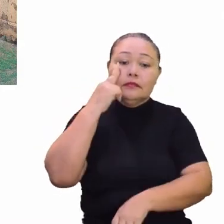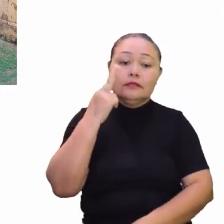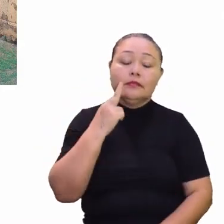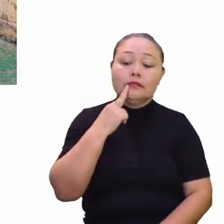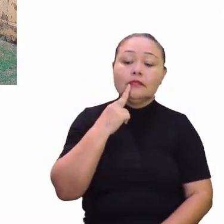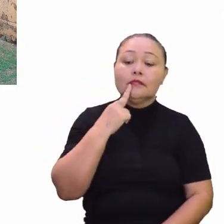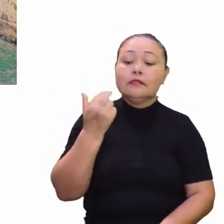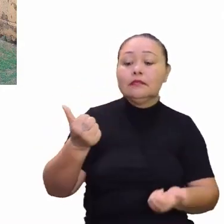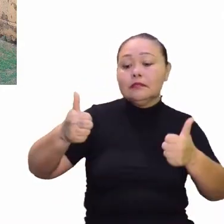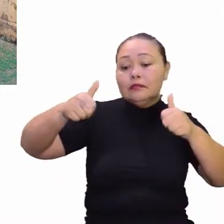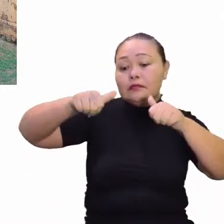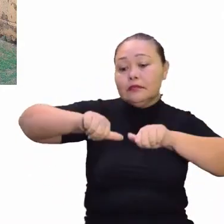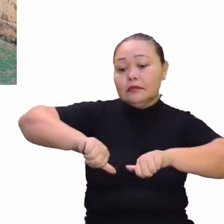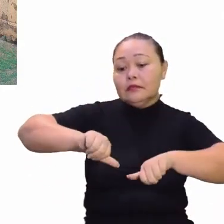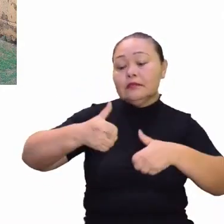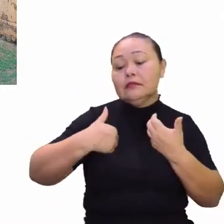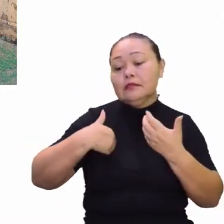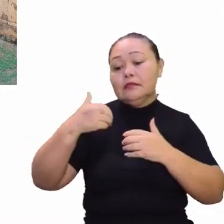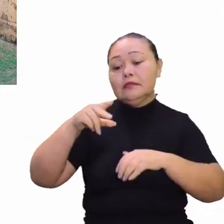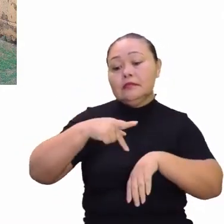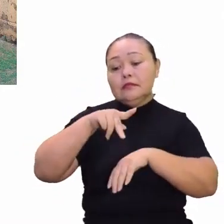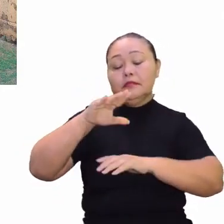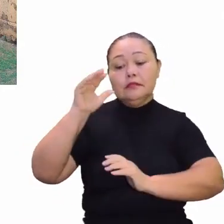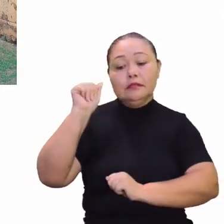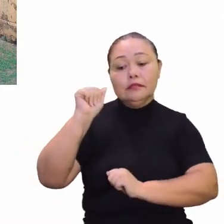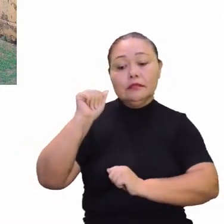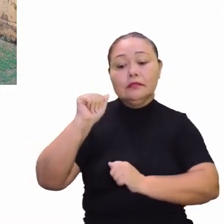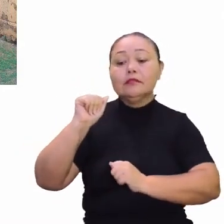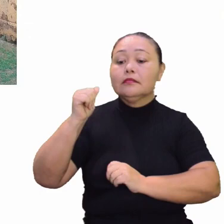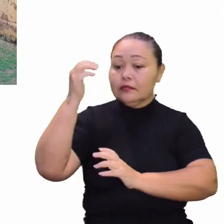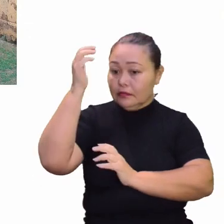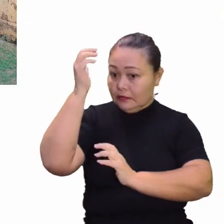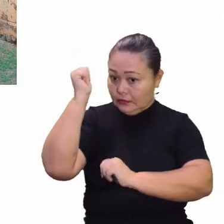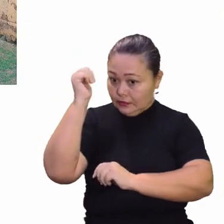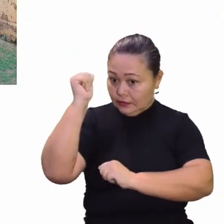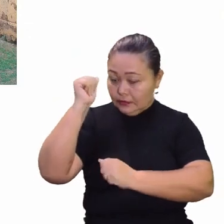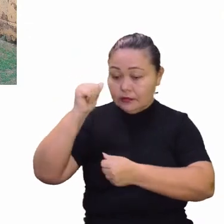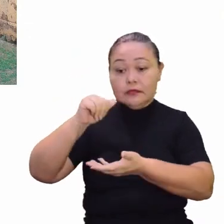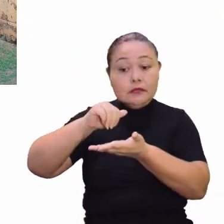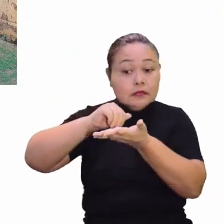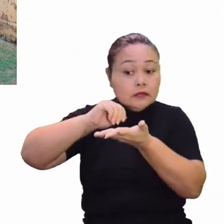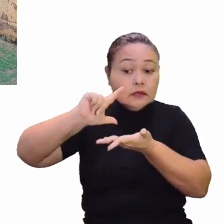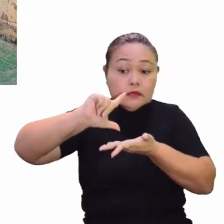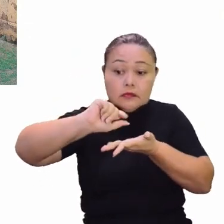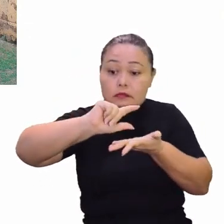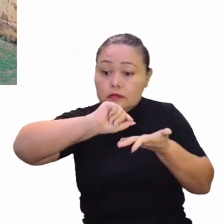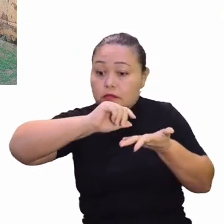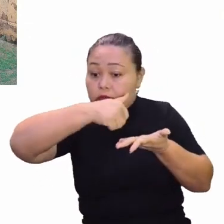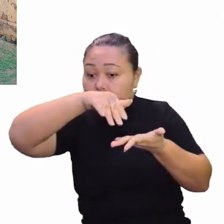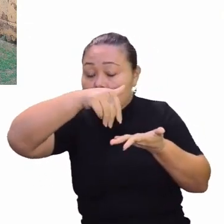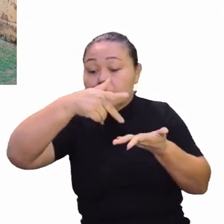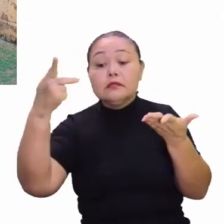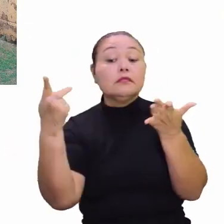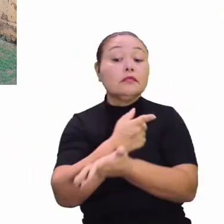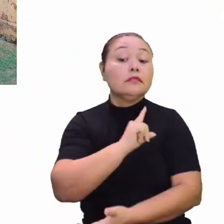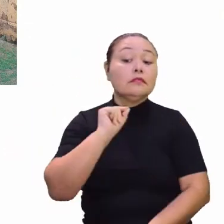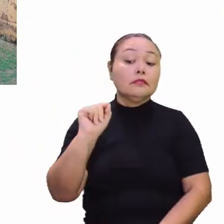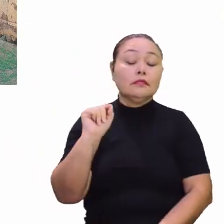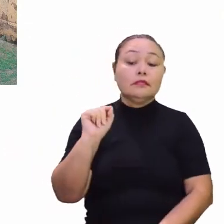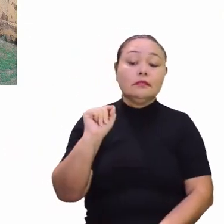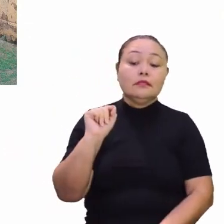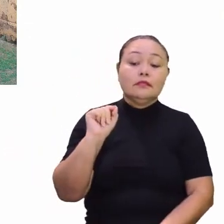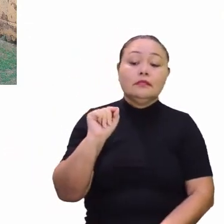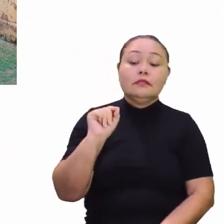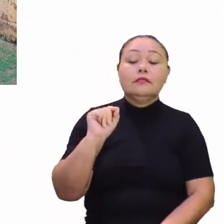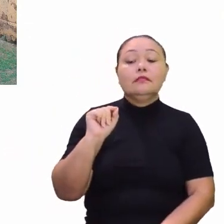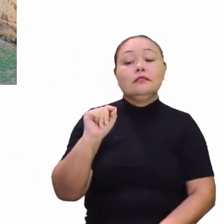decadência espanhola, então, eles se retiram aqui da região onde era a ameaça, né? E vai acontecer o quê? O